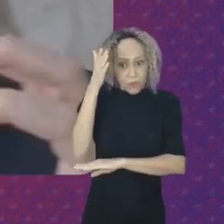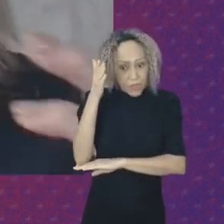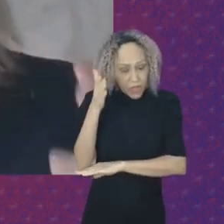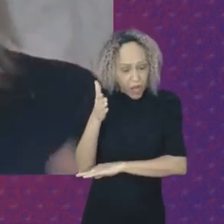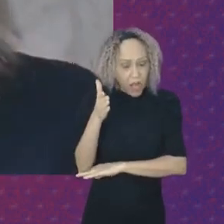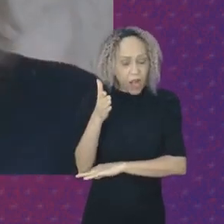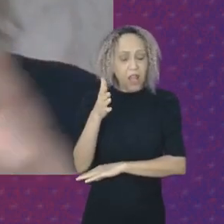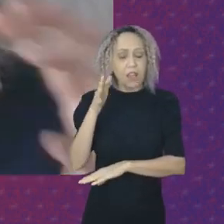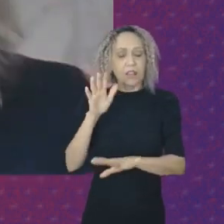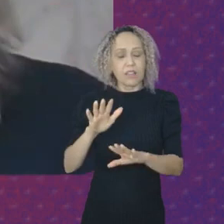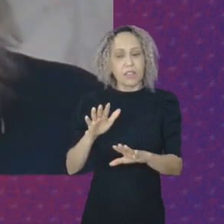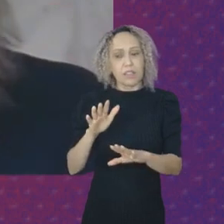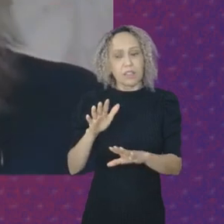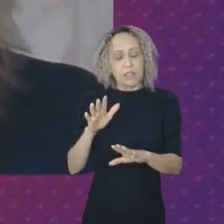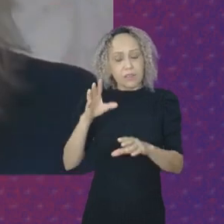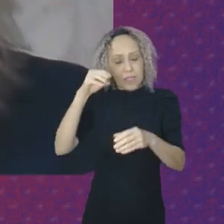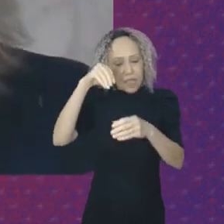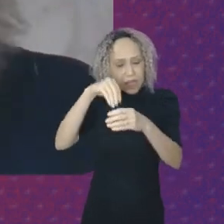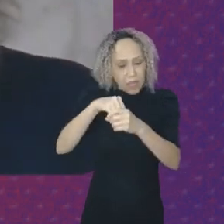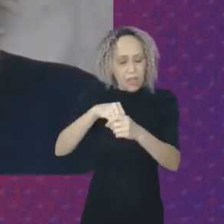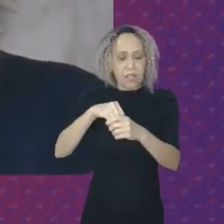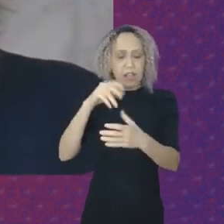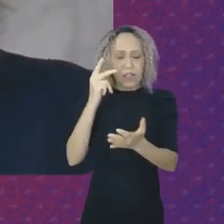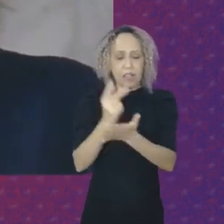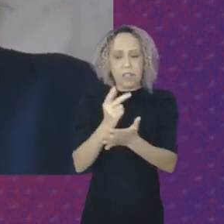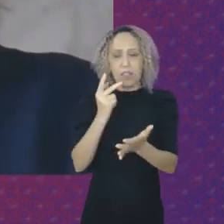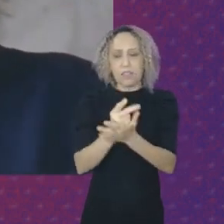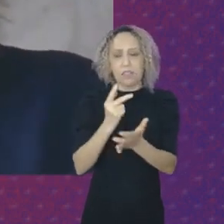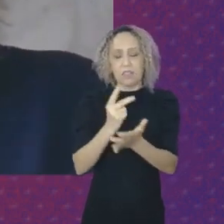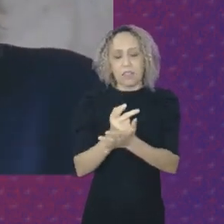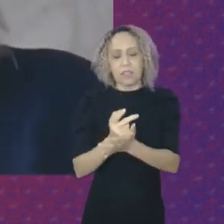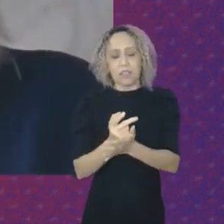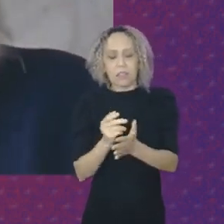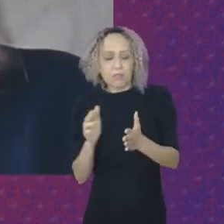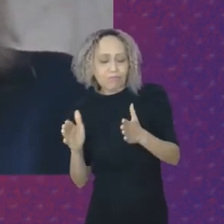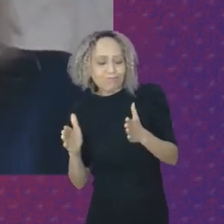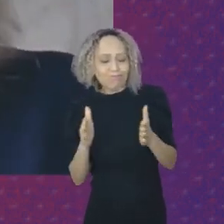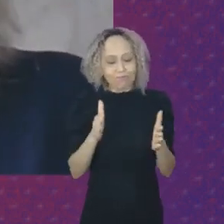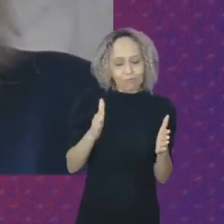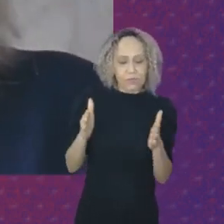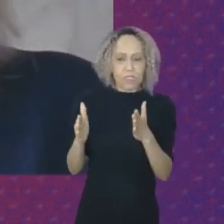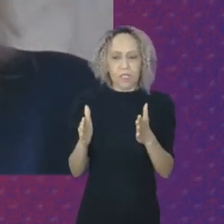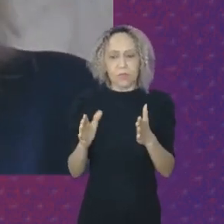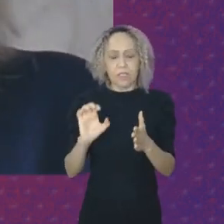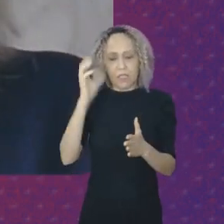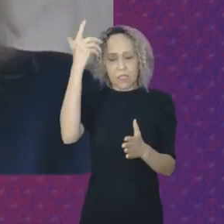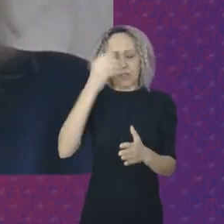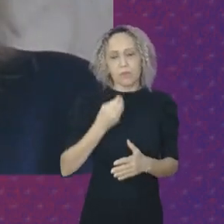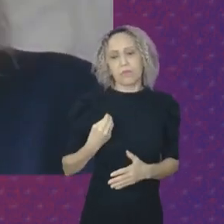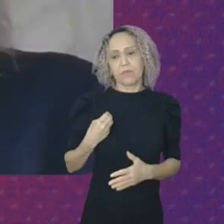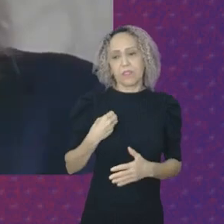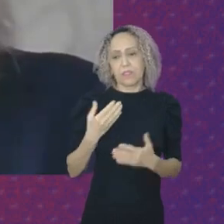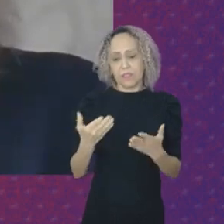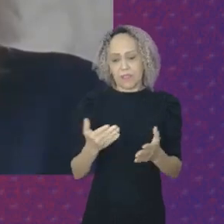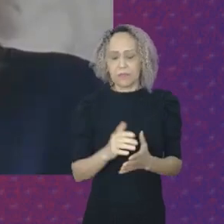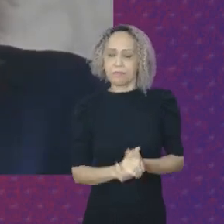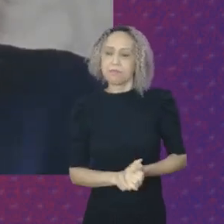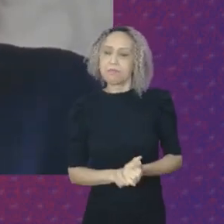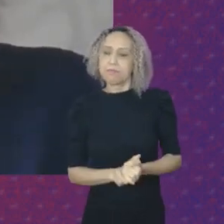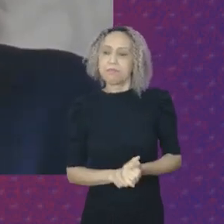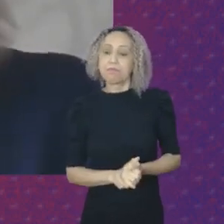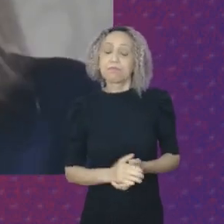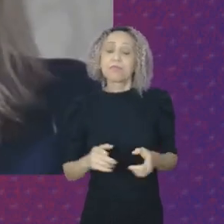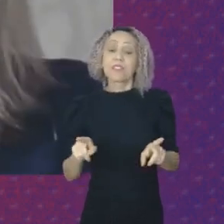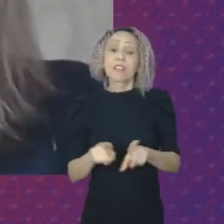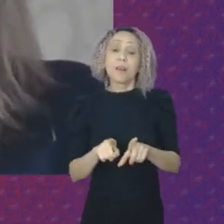provisória dentro de um mesmo serviço. E agora, elas serão também implantadas em